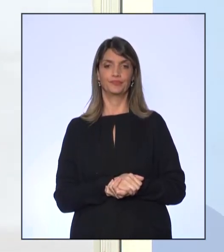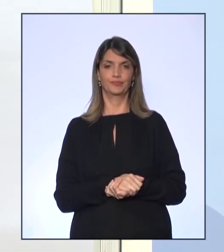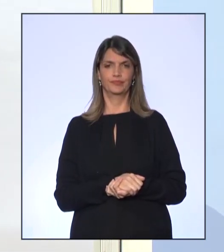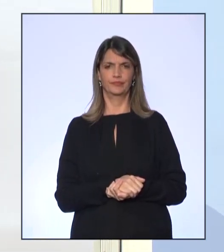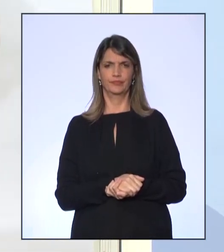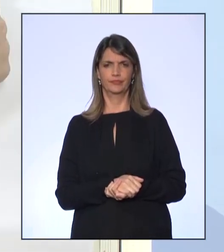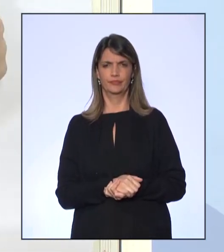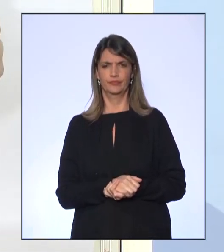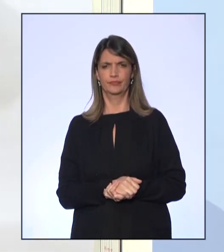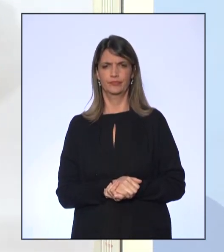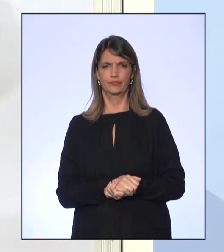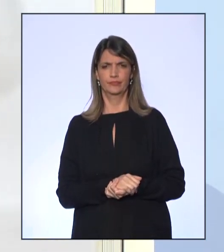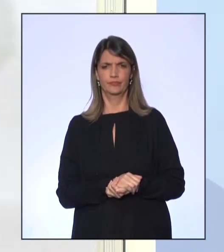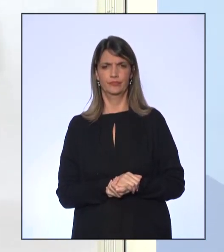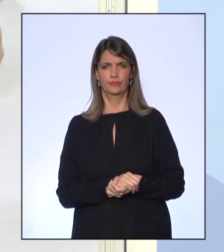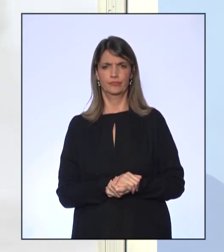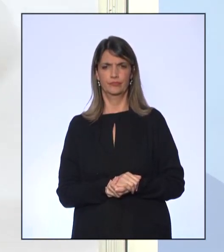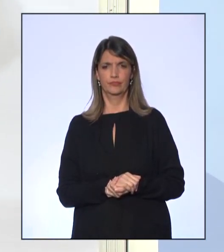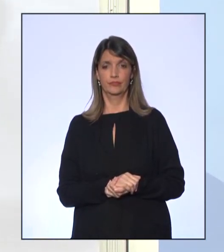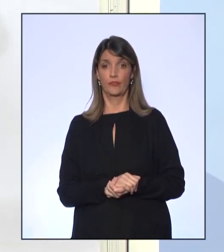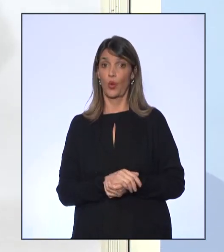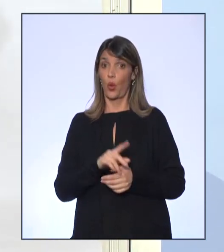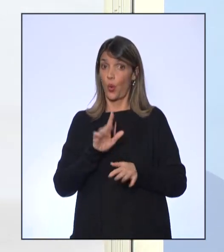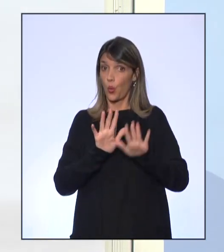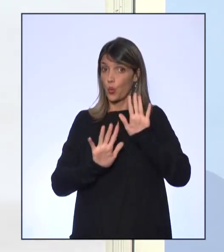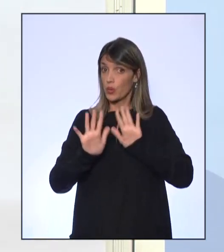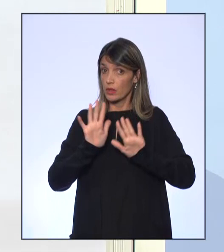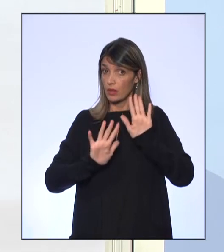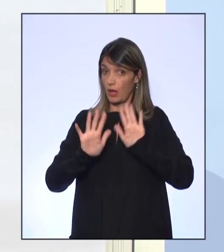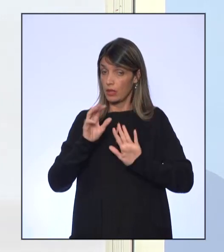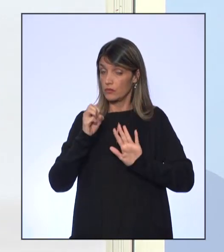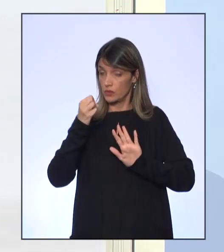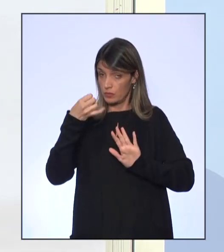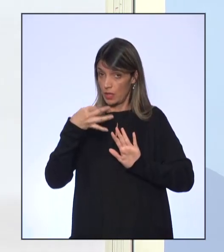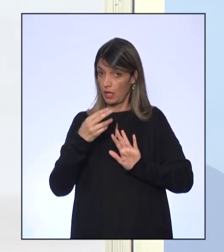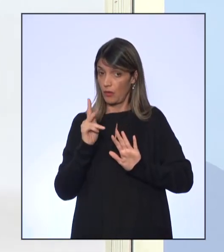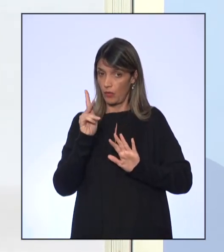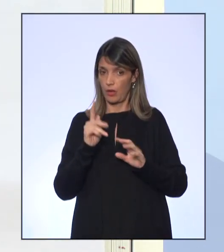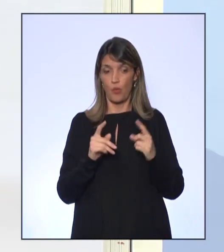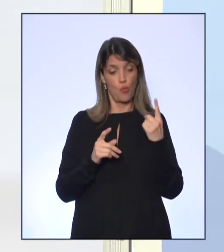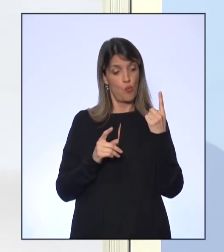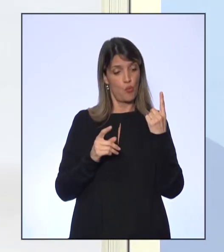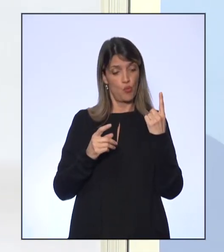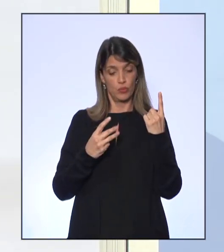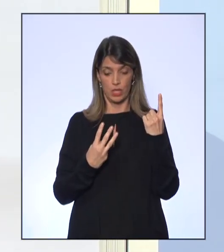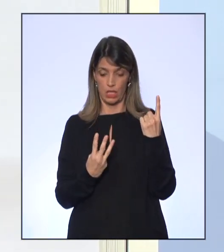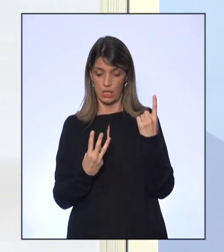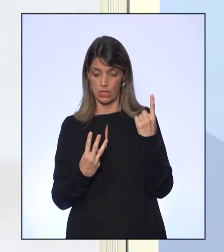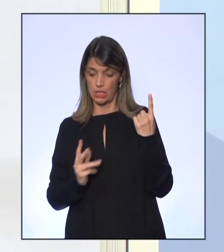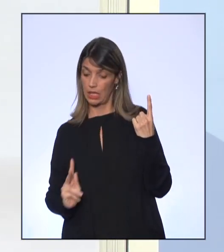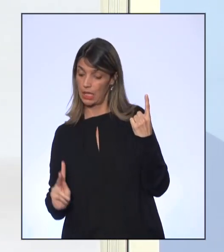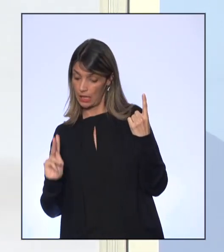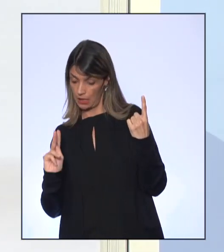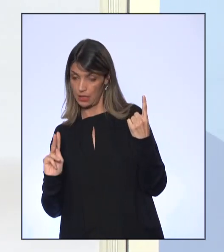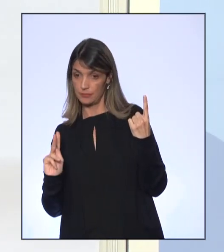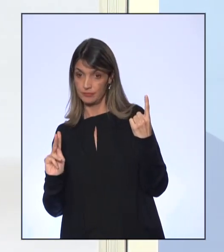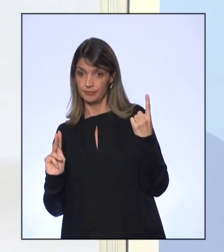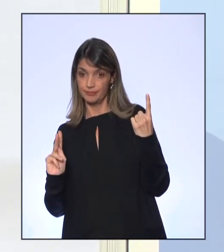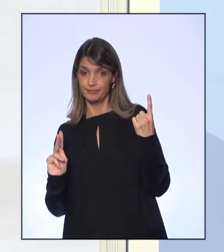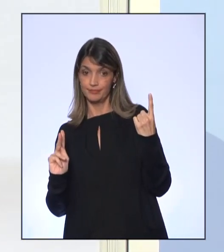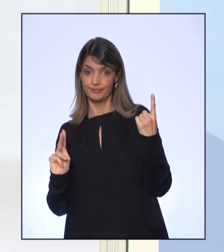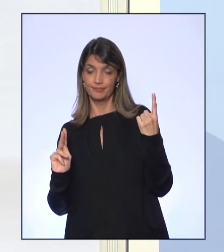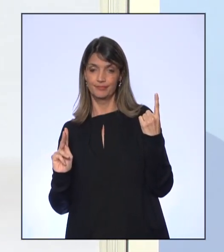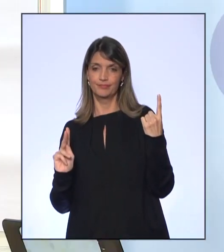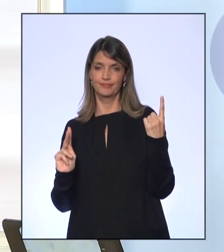eu tenho 1, 3 e K. Tomem cuidado que eu vou explicar sobre isso, tá? Então, eu tenho 1, 3 e o K aqui,